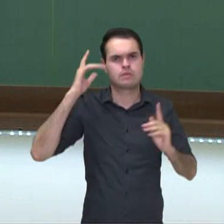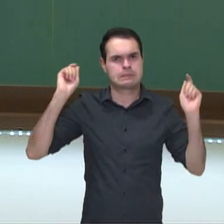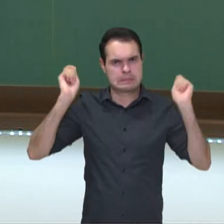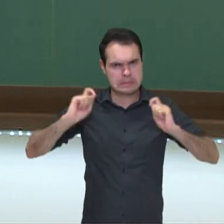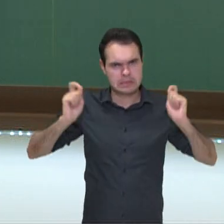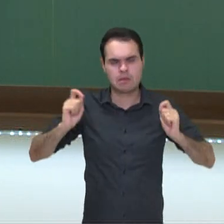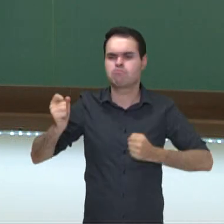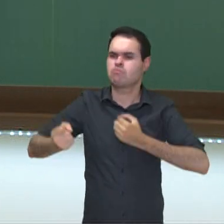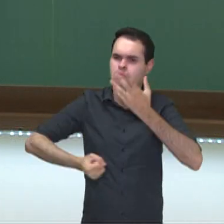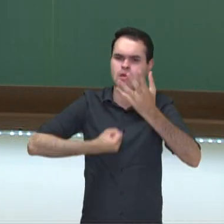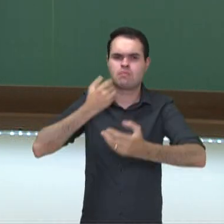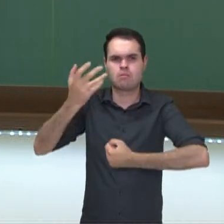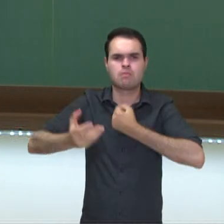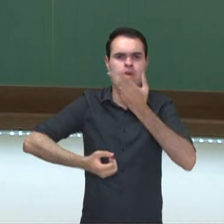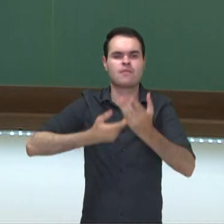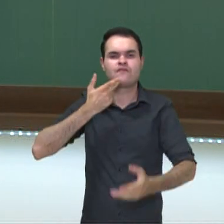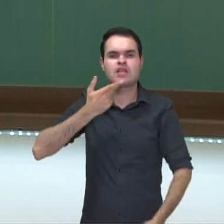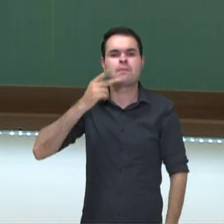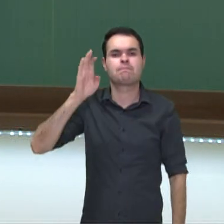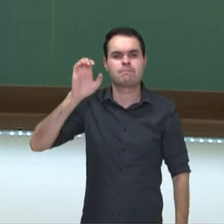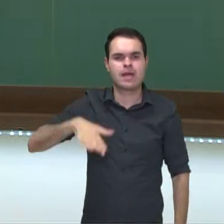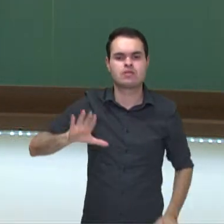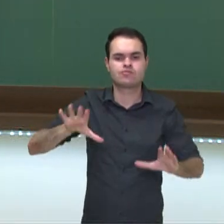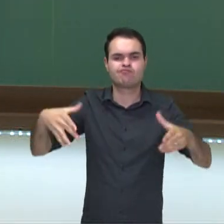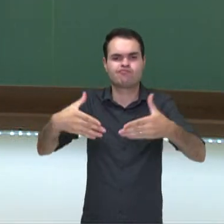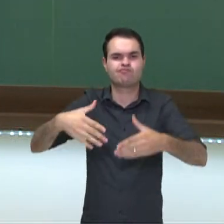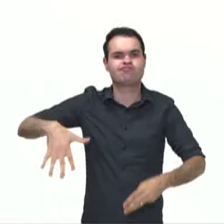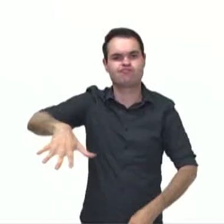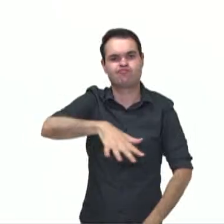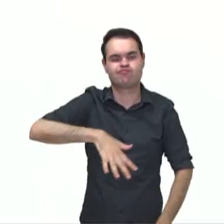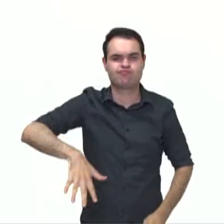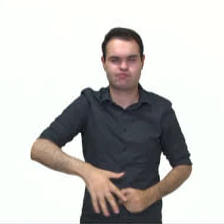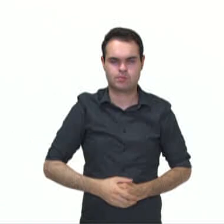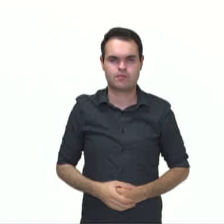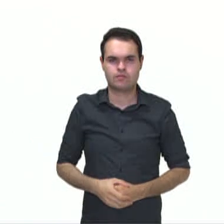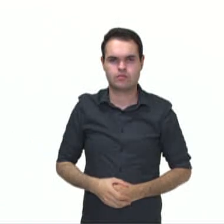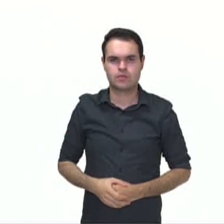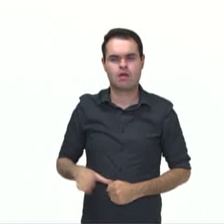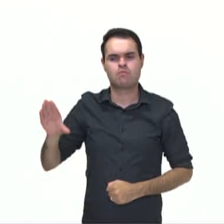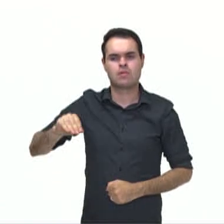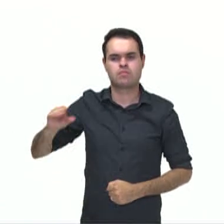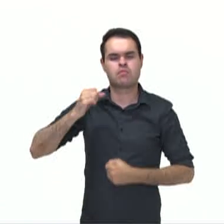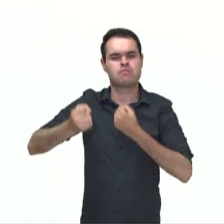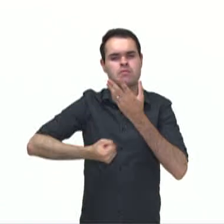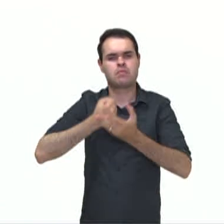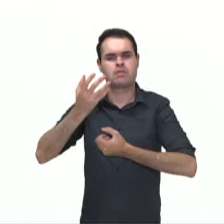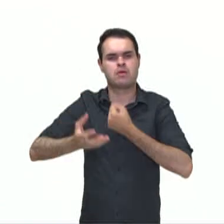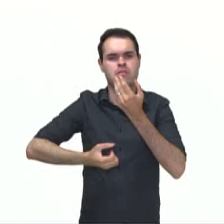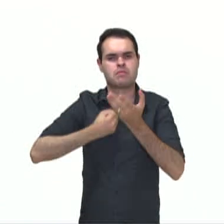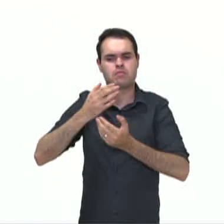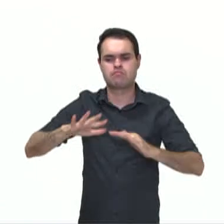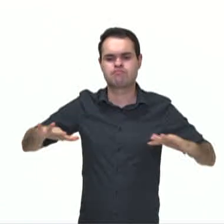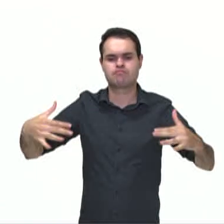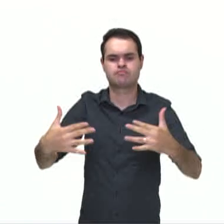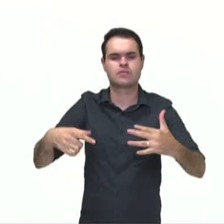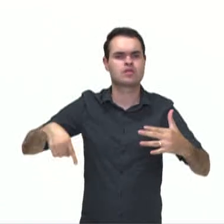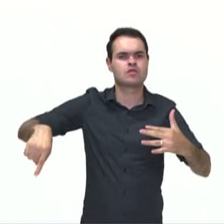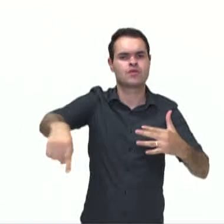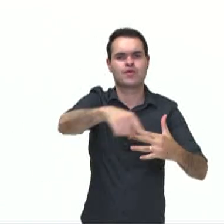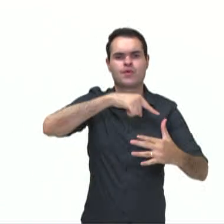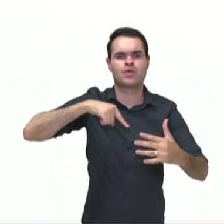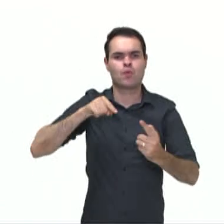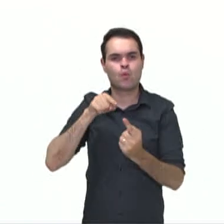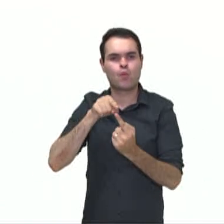se expressar bem em público. A oratória trata então da arte de falar bem em público, tendo em vista